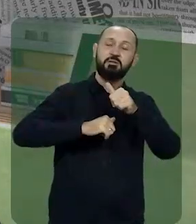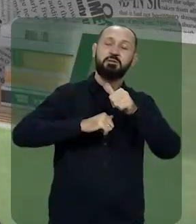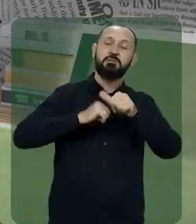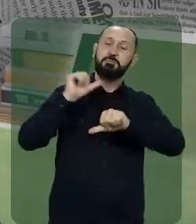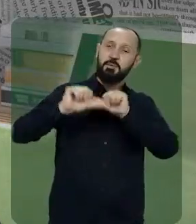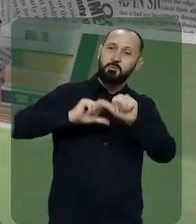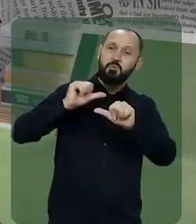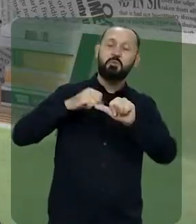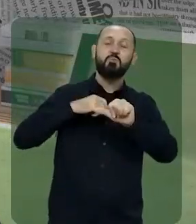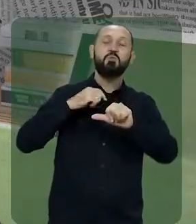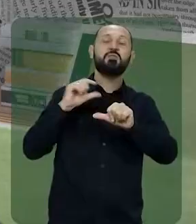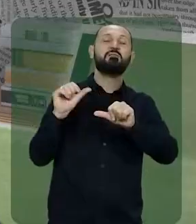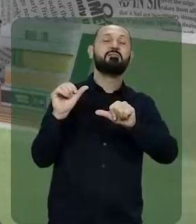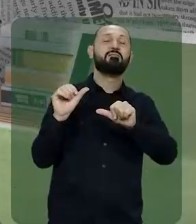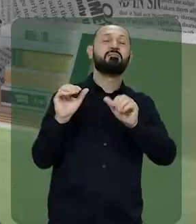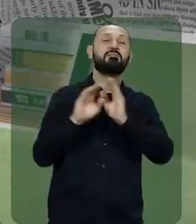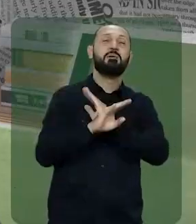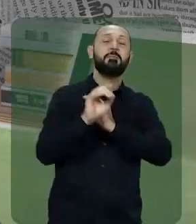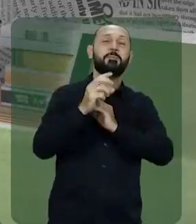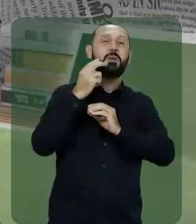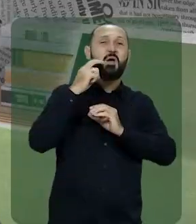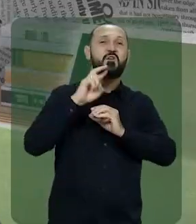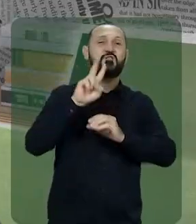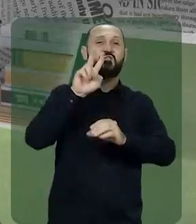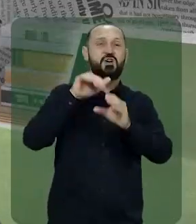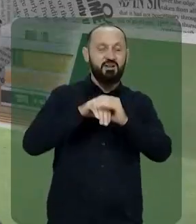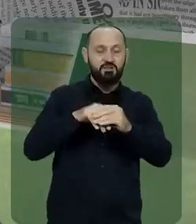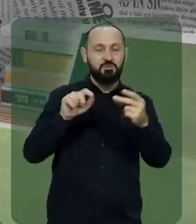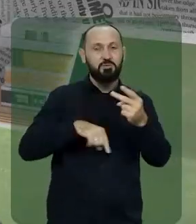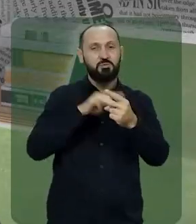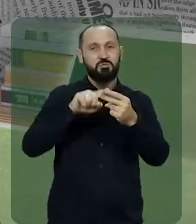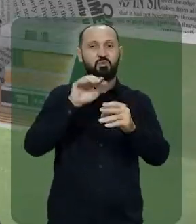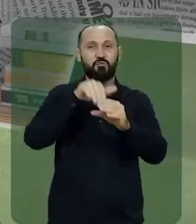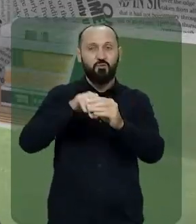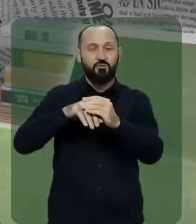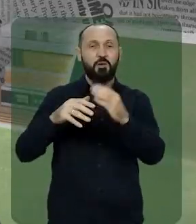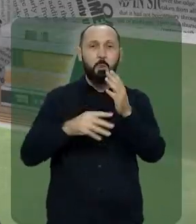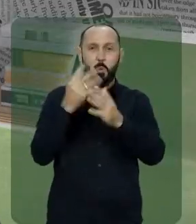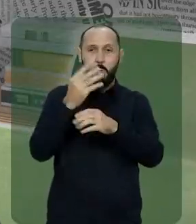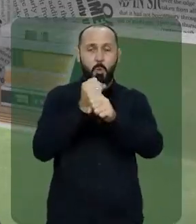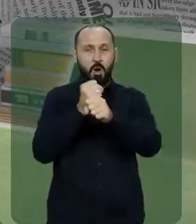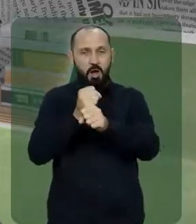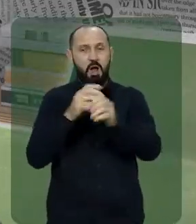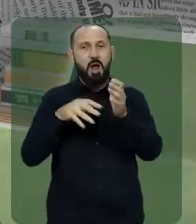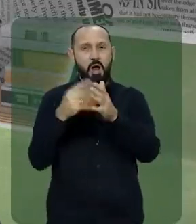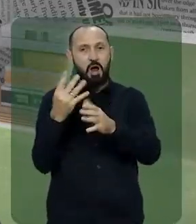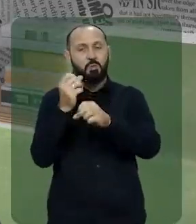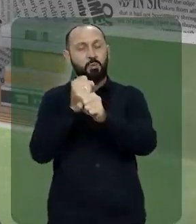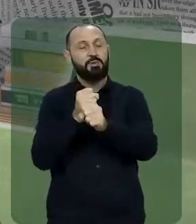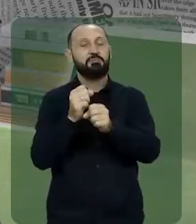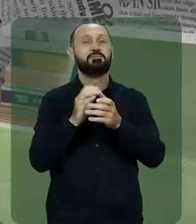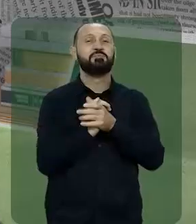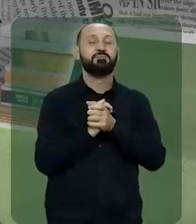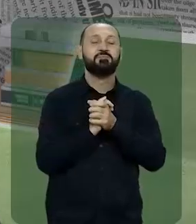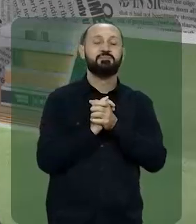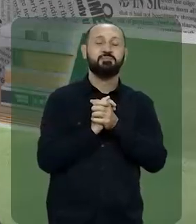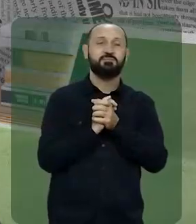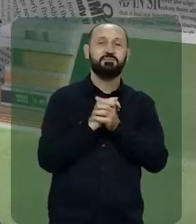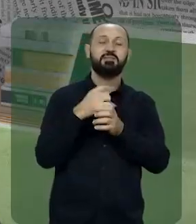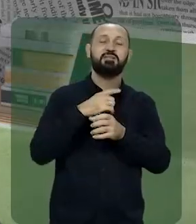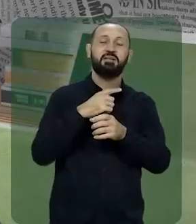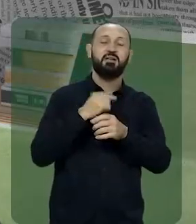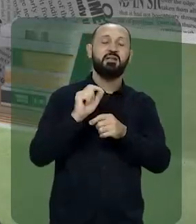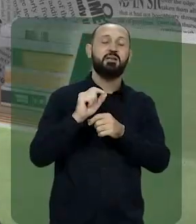primeiro mandato, depois elegi-me mais duas vezes vereadora, fui secretária de